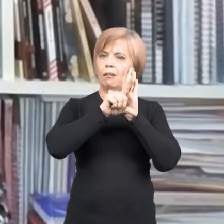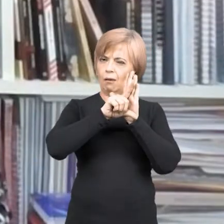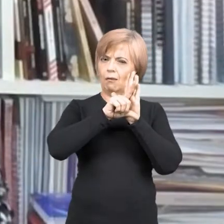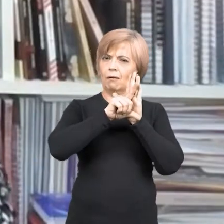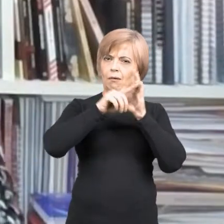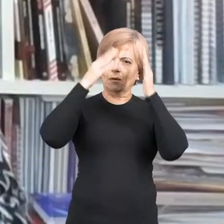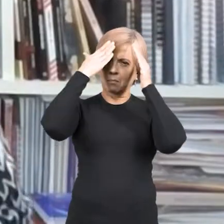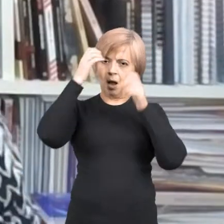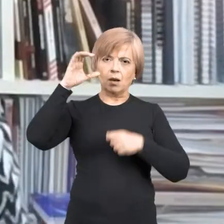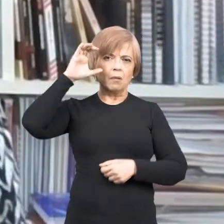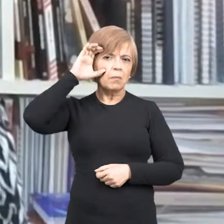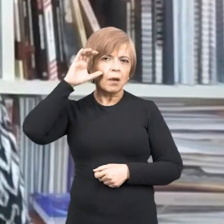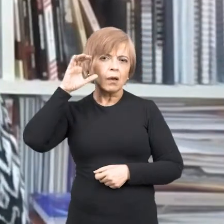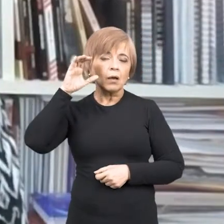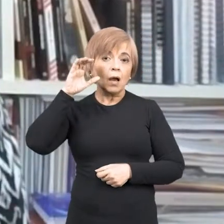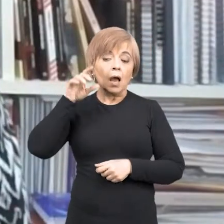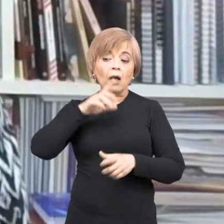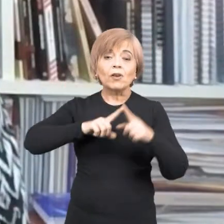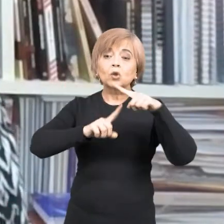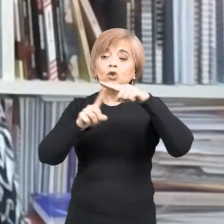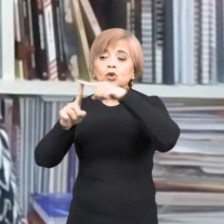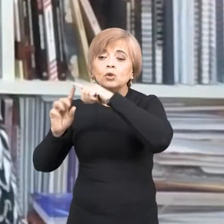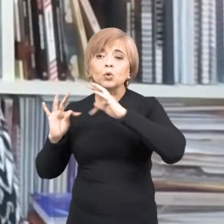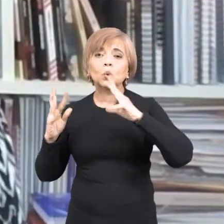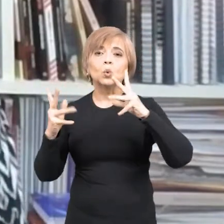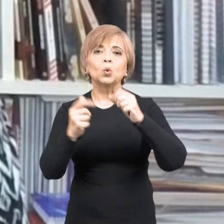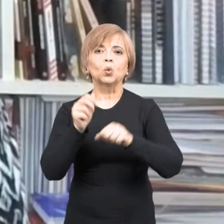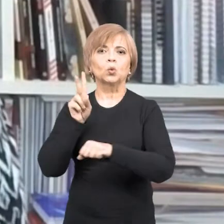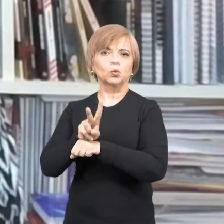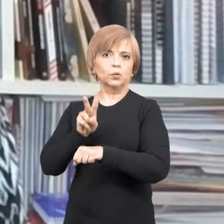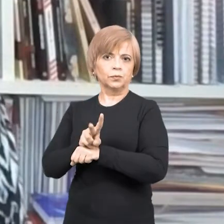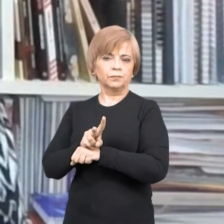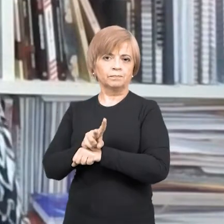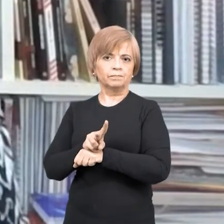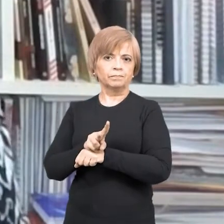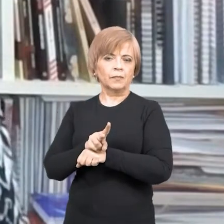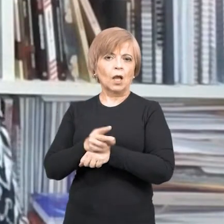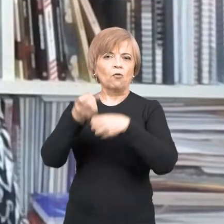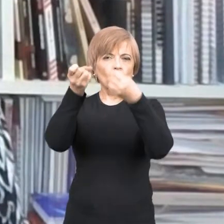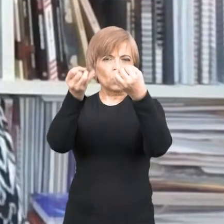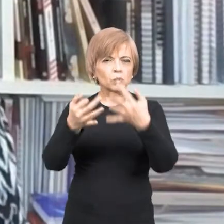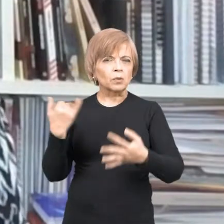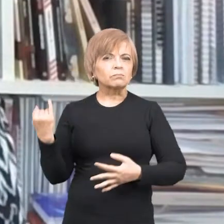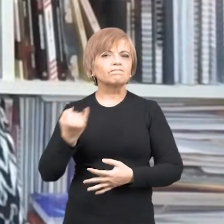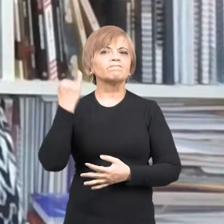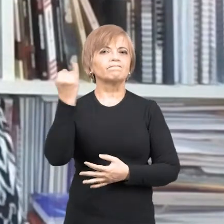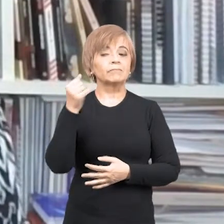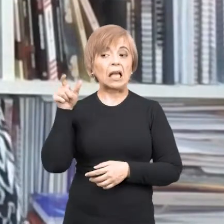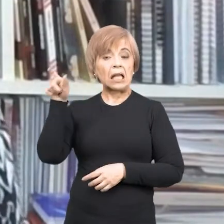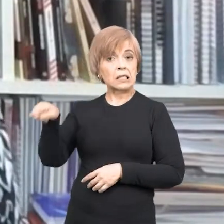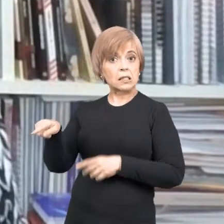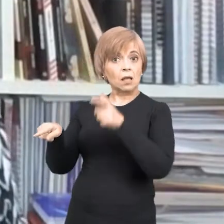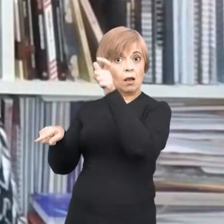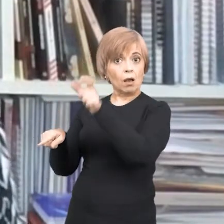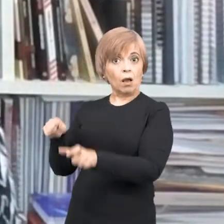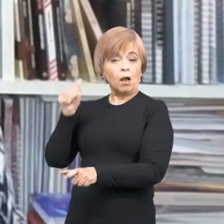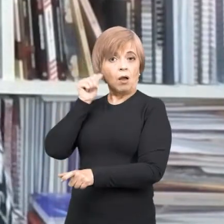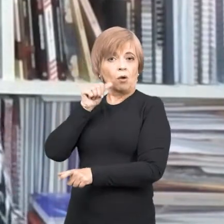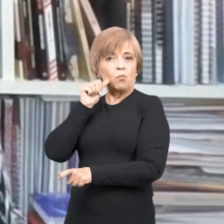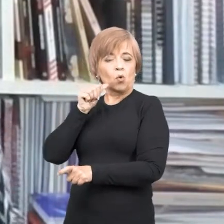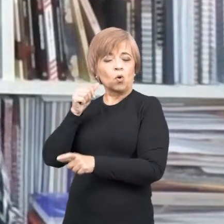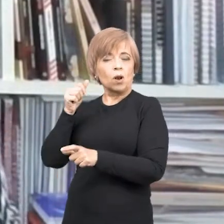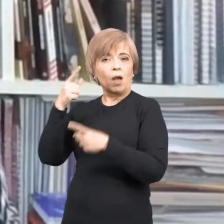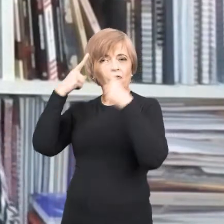de violência. Mas eu quero pontuar uma coisa com vocês muito importante. Muitas vezes essa mulher, ela sofre violência